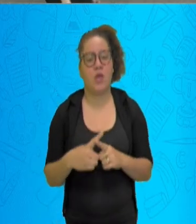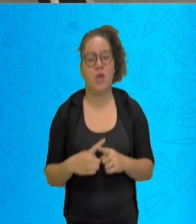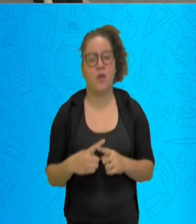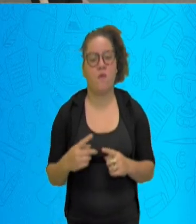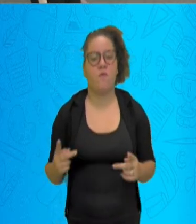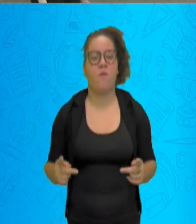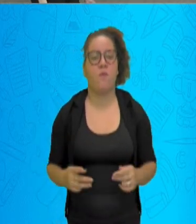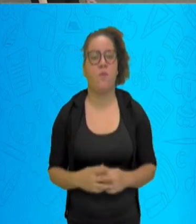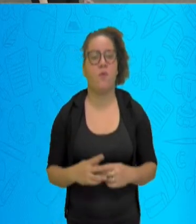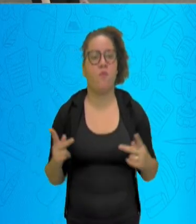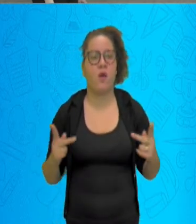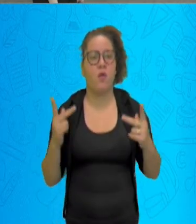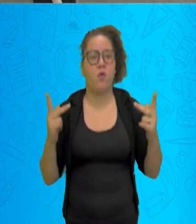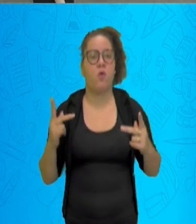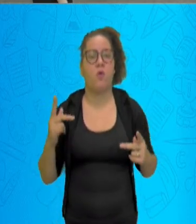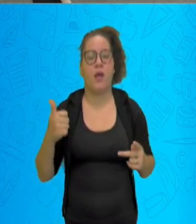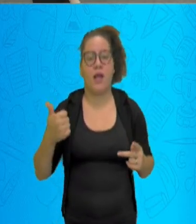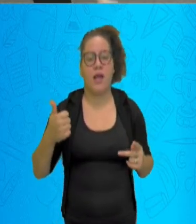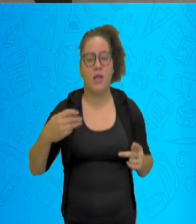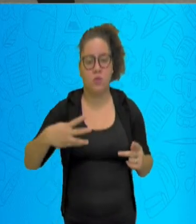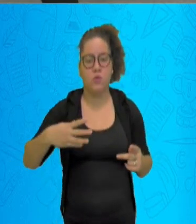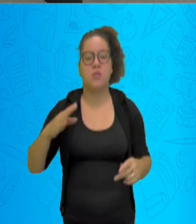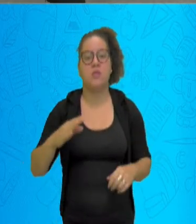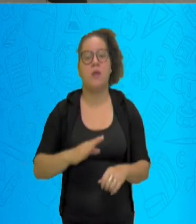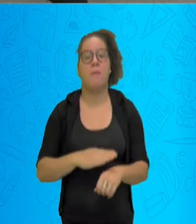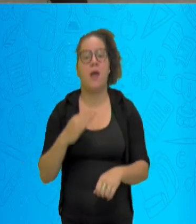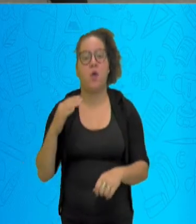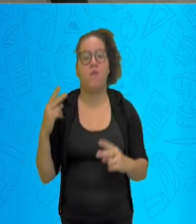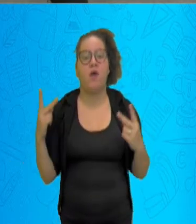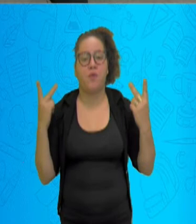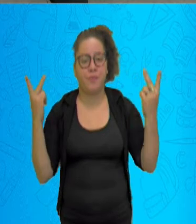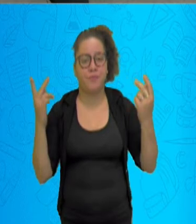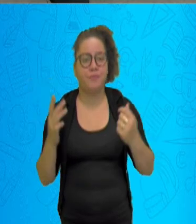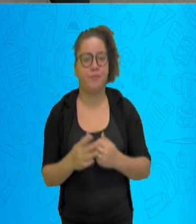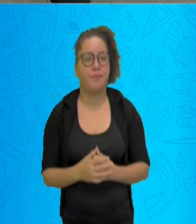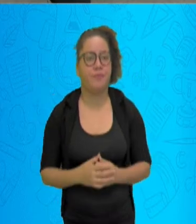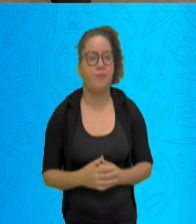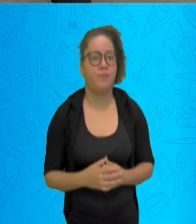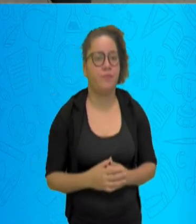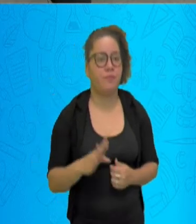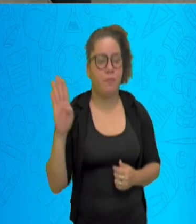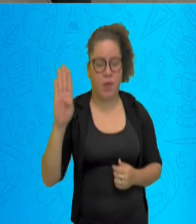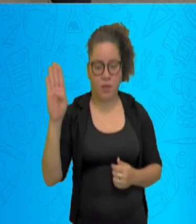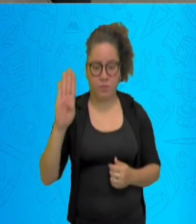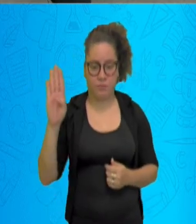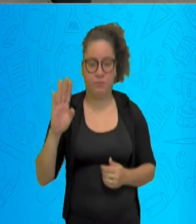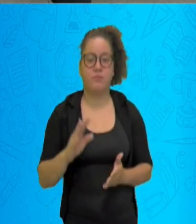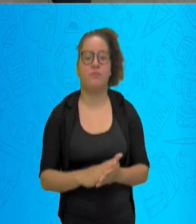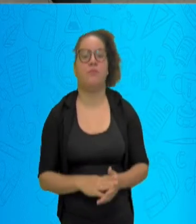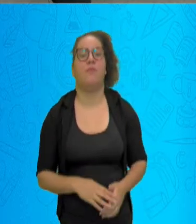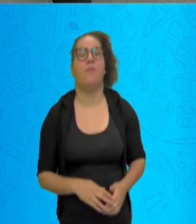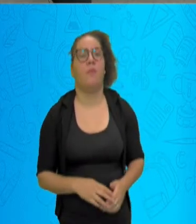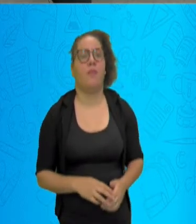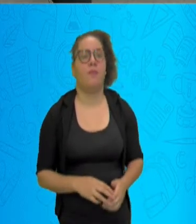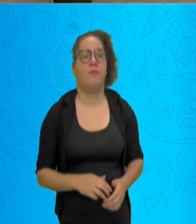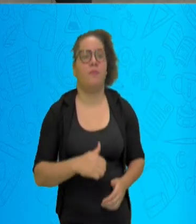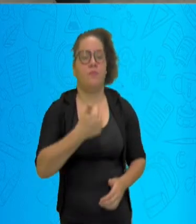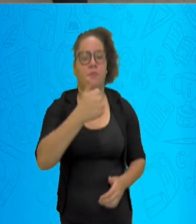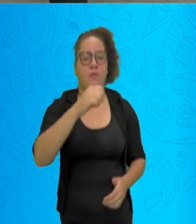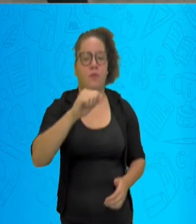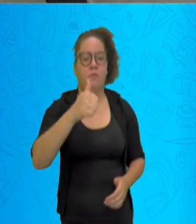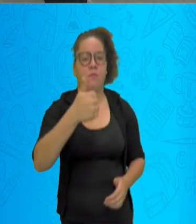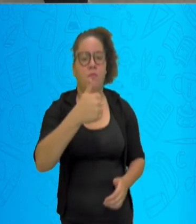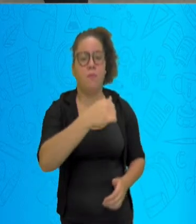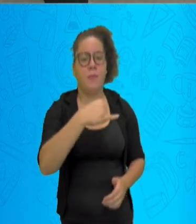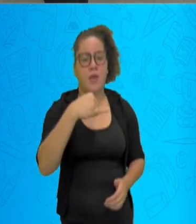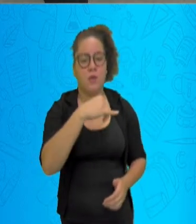numeral 14, que é maior do que 10. Agora, aqui, ó, menos 10. Aqui não é